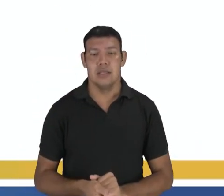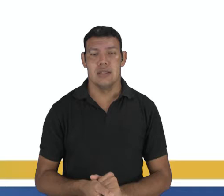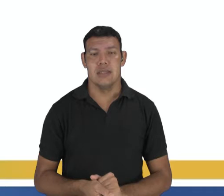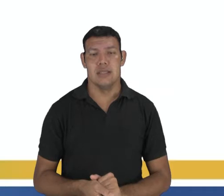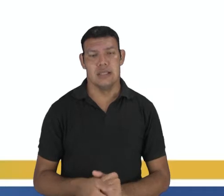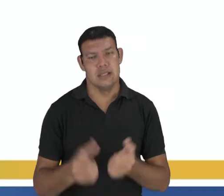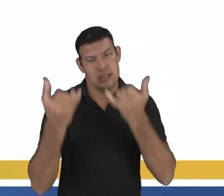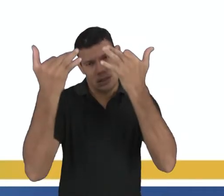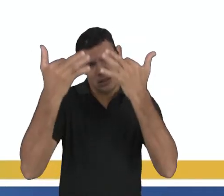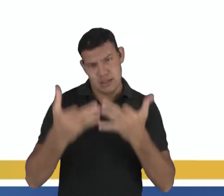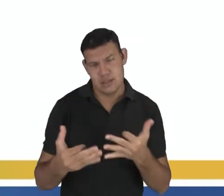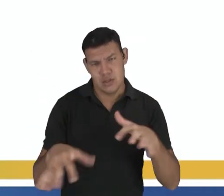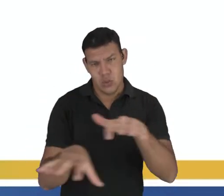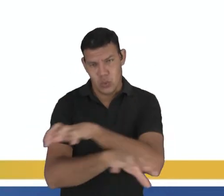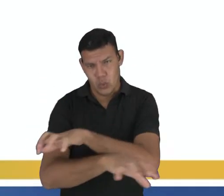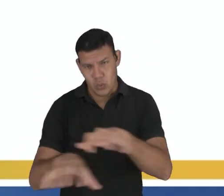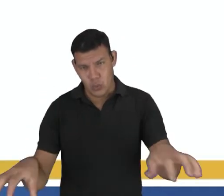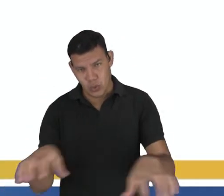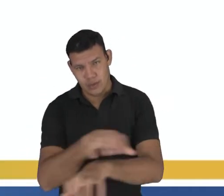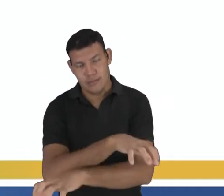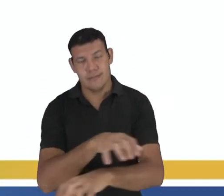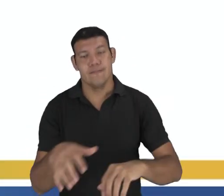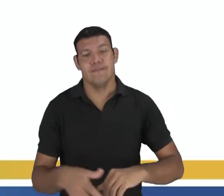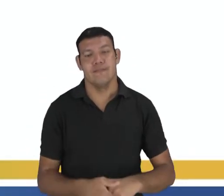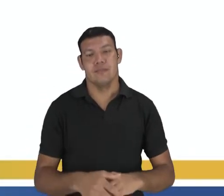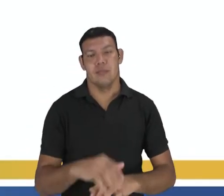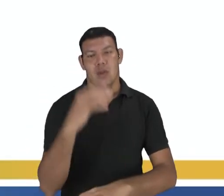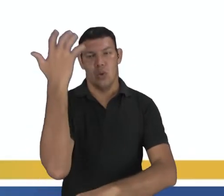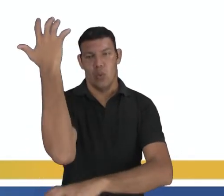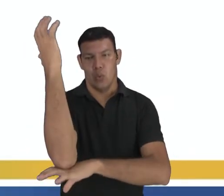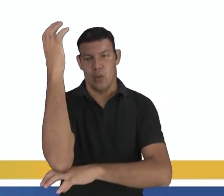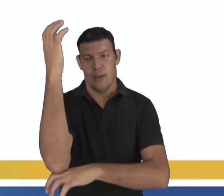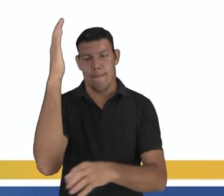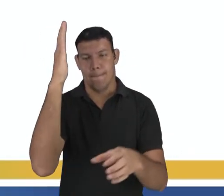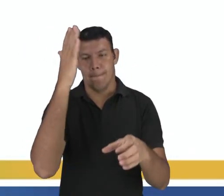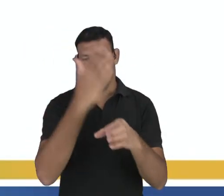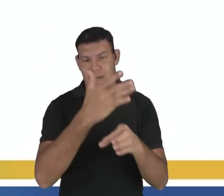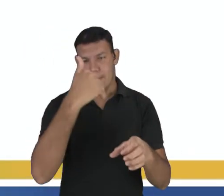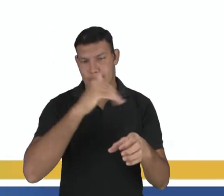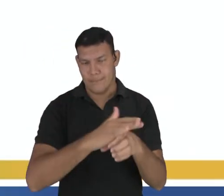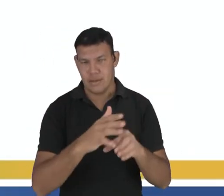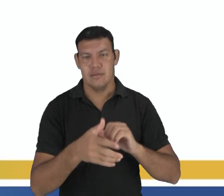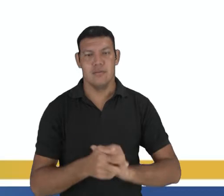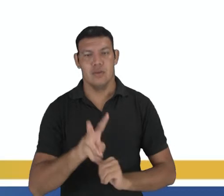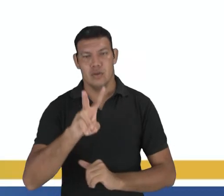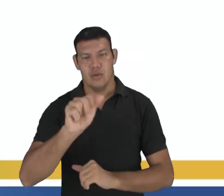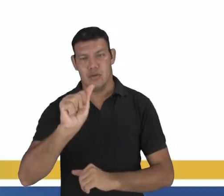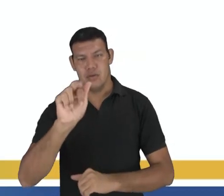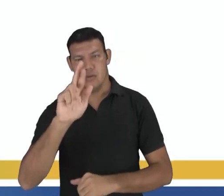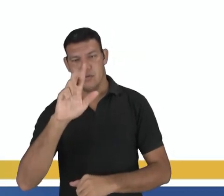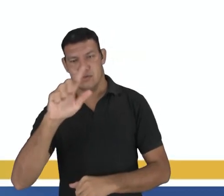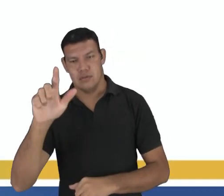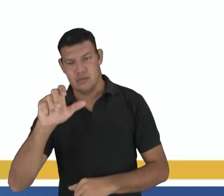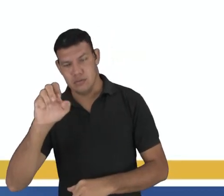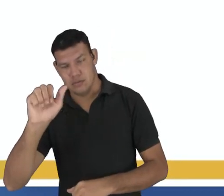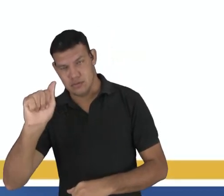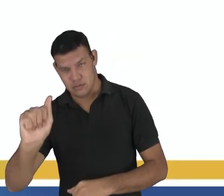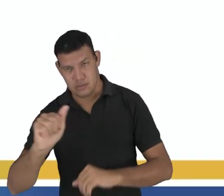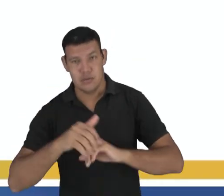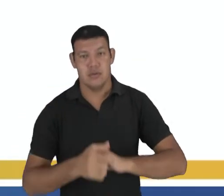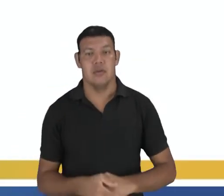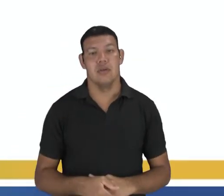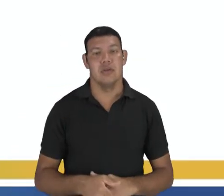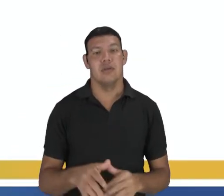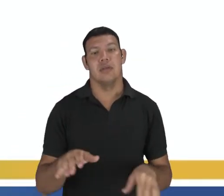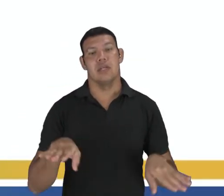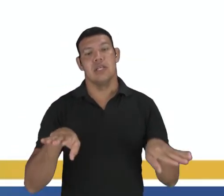entre outros ecossistemas, das florestas de castanheiras, das matas de cipó, das várzeas, das matas de igapós, das